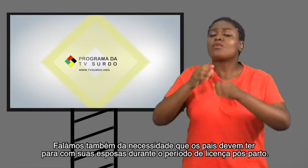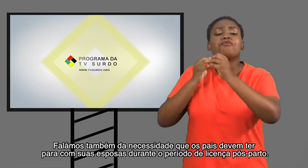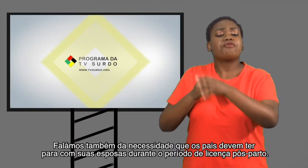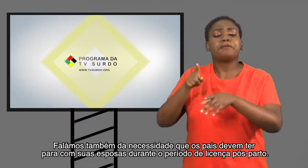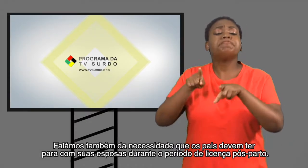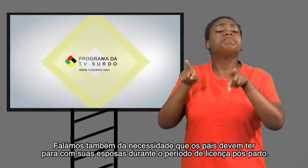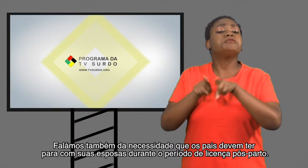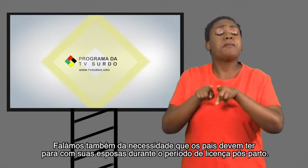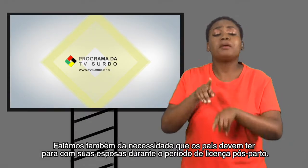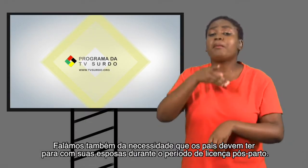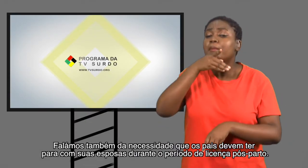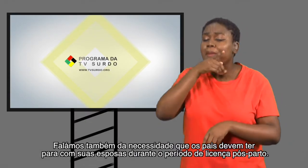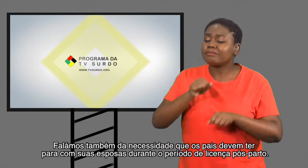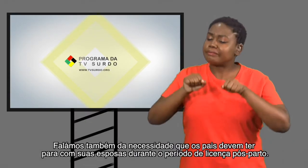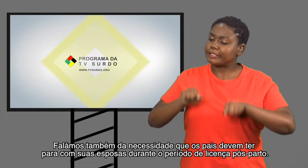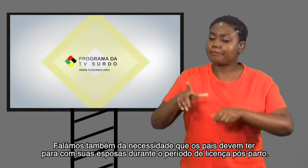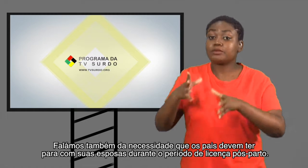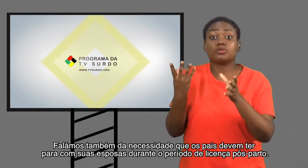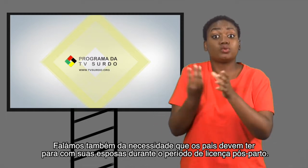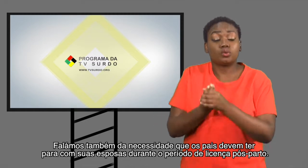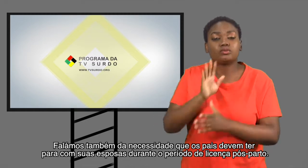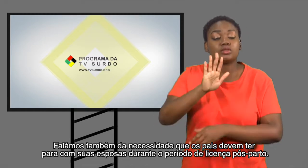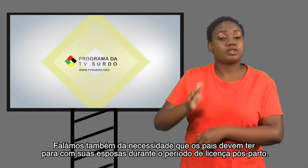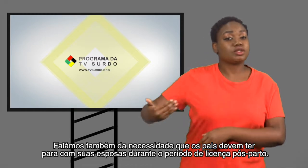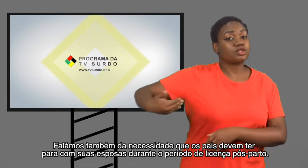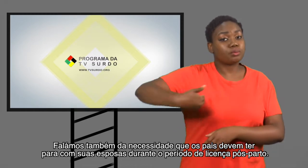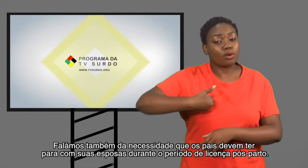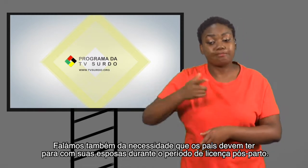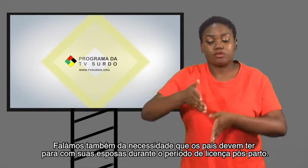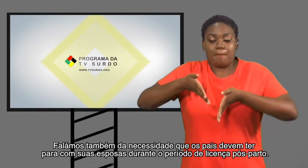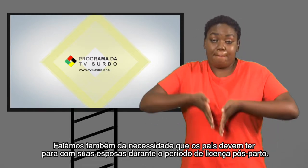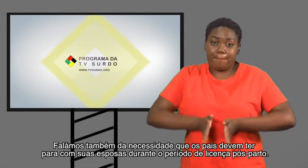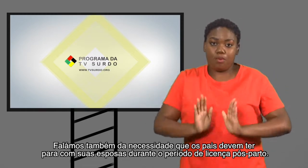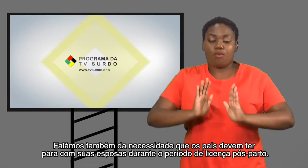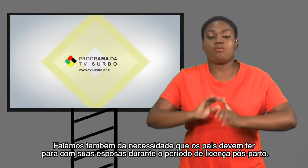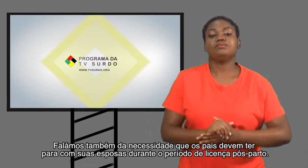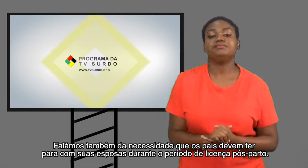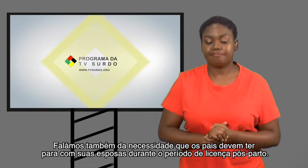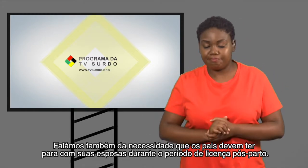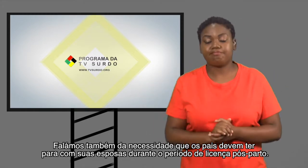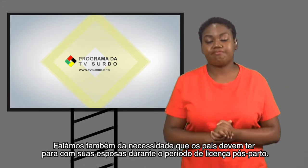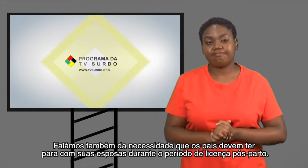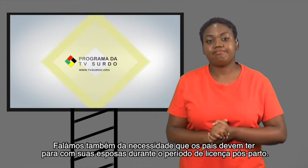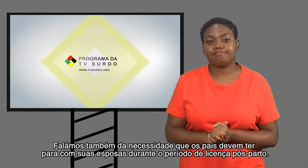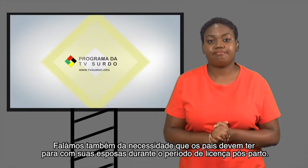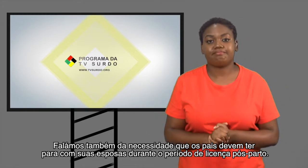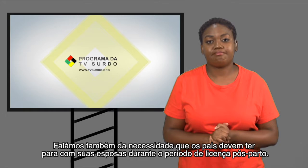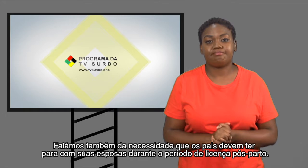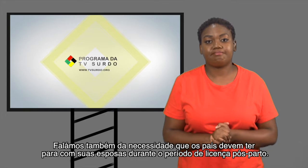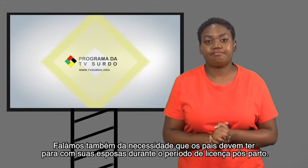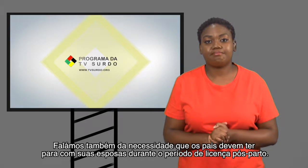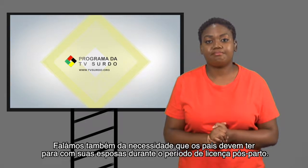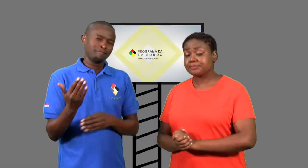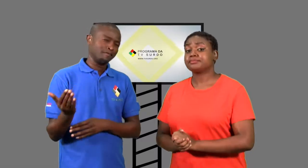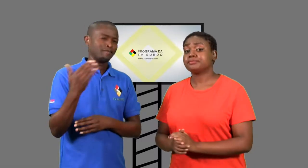Falamos também da necessidade que os pais devem ter para com suas esposas durante o período de licença